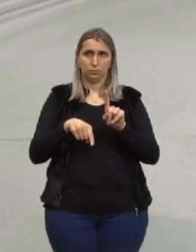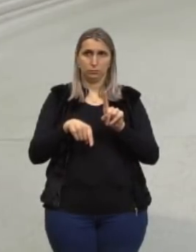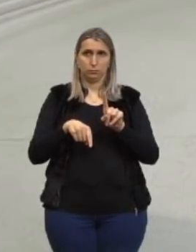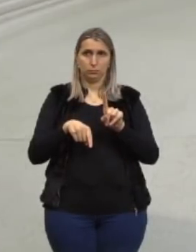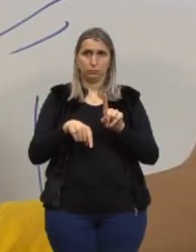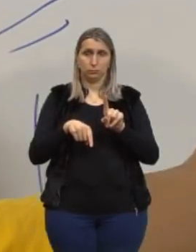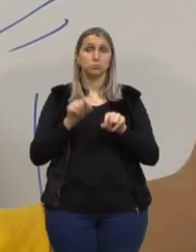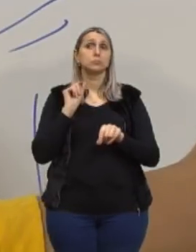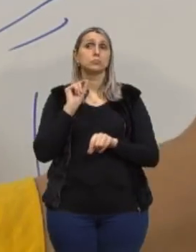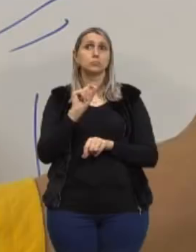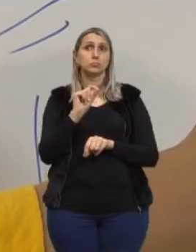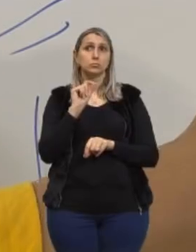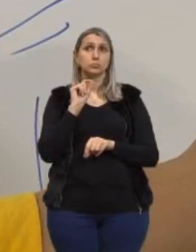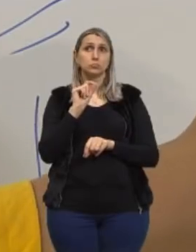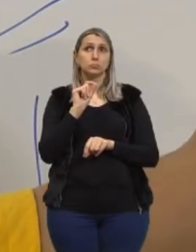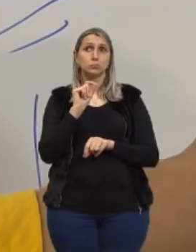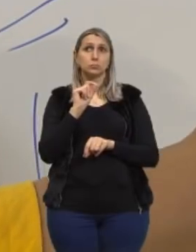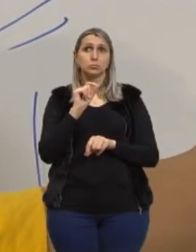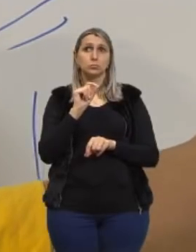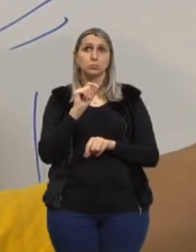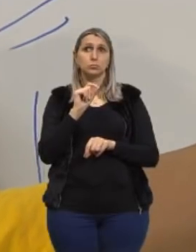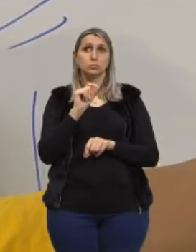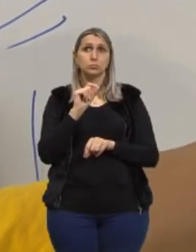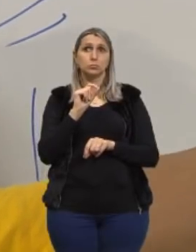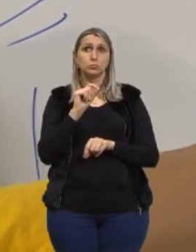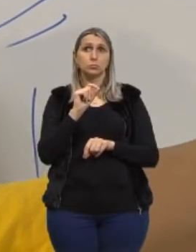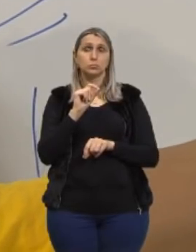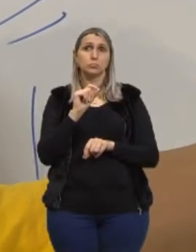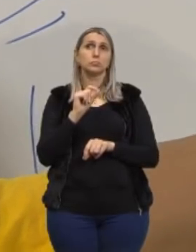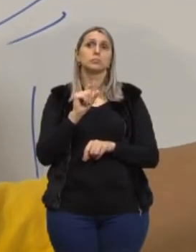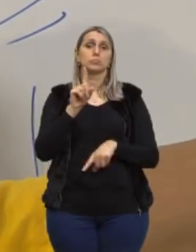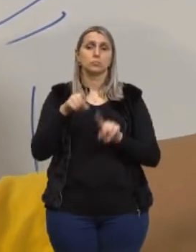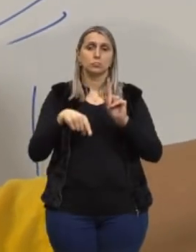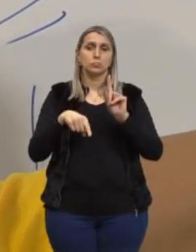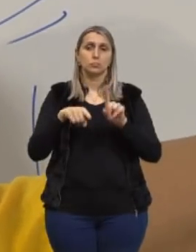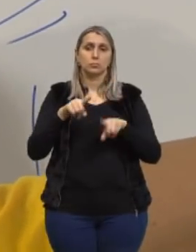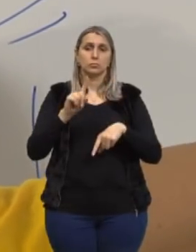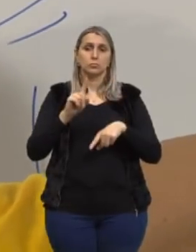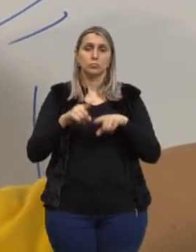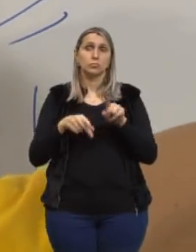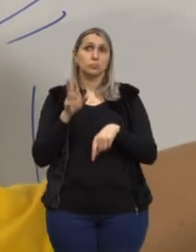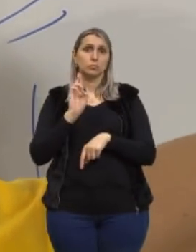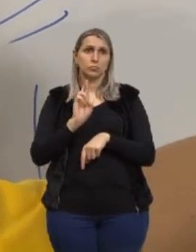é o que a minha entalpia dos produtos